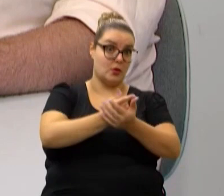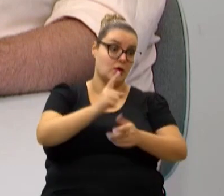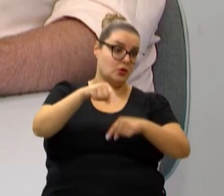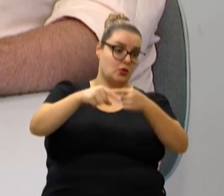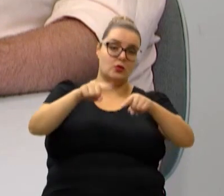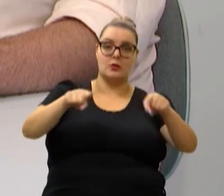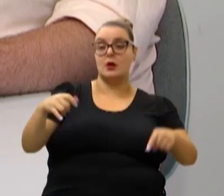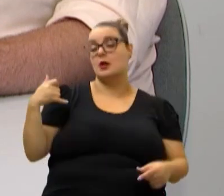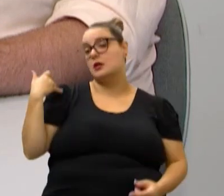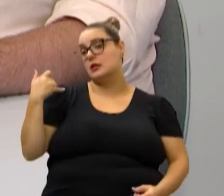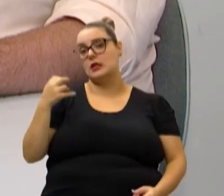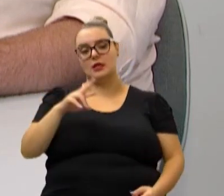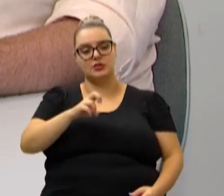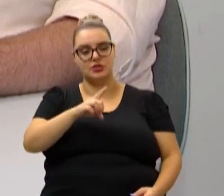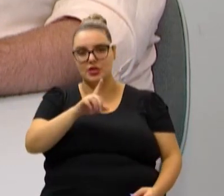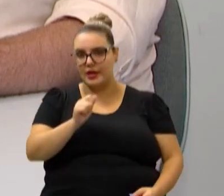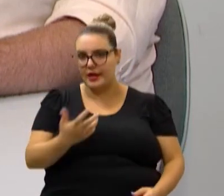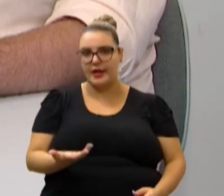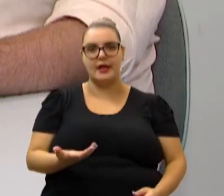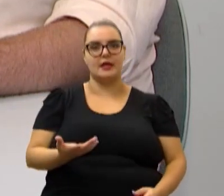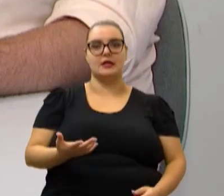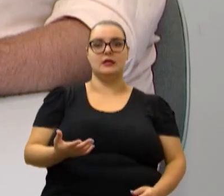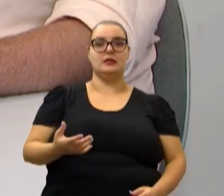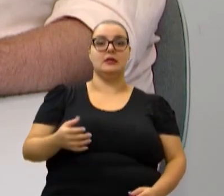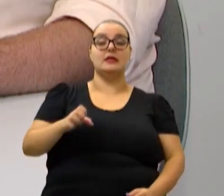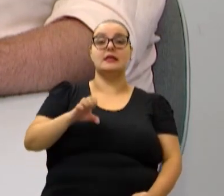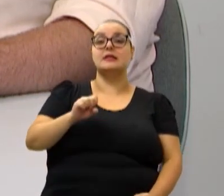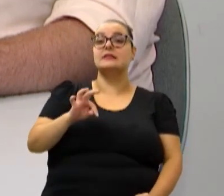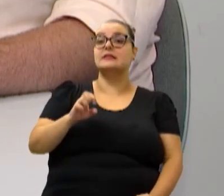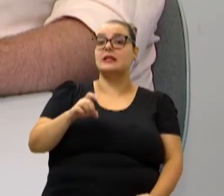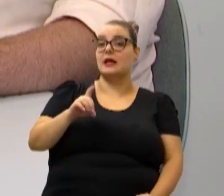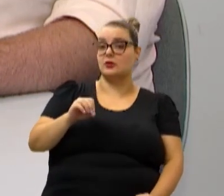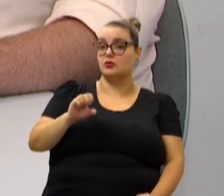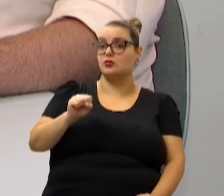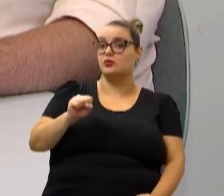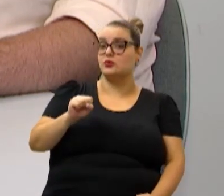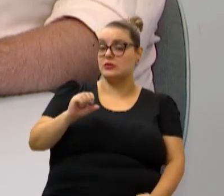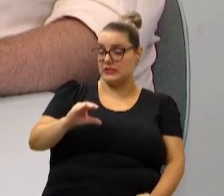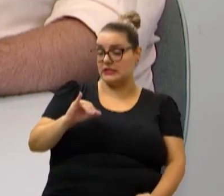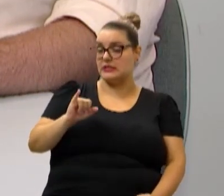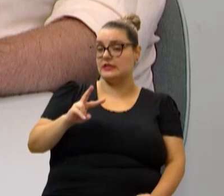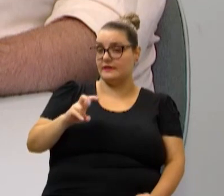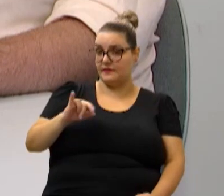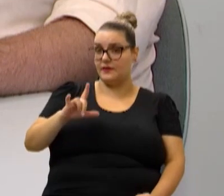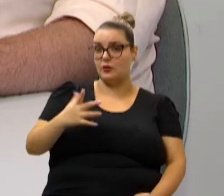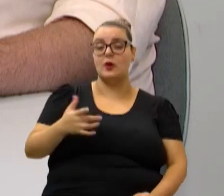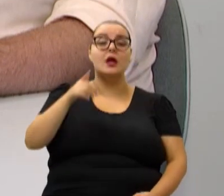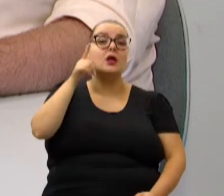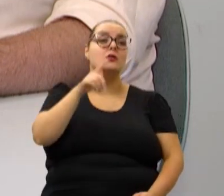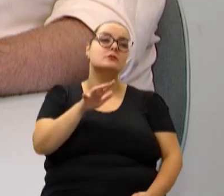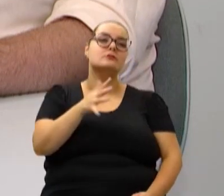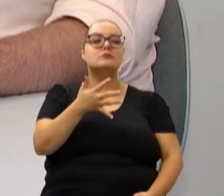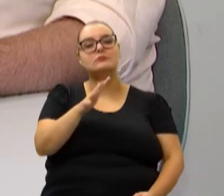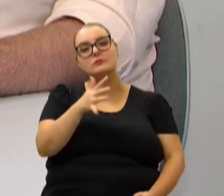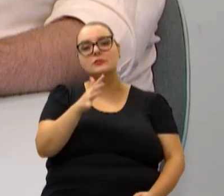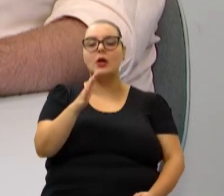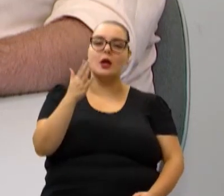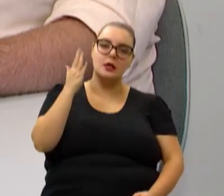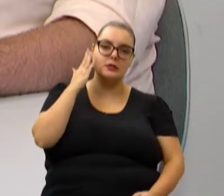de outras variáveis como idade, renda e estado civil, ele consegue